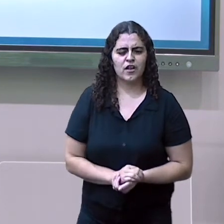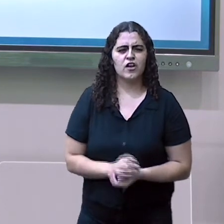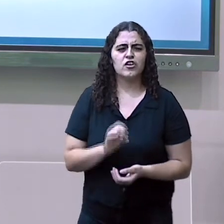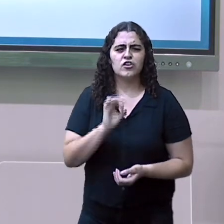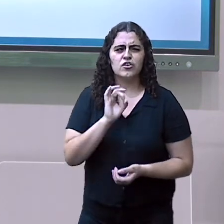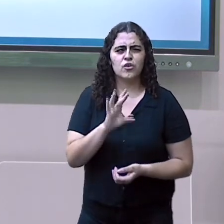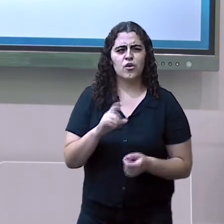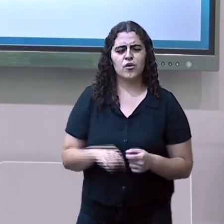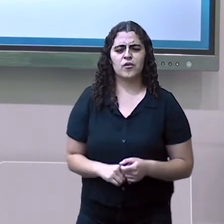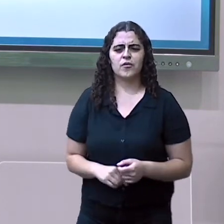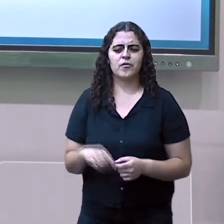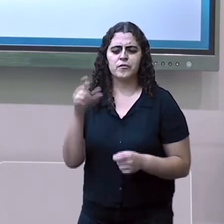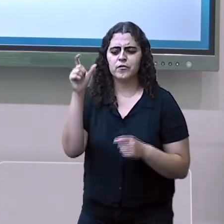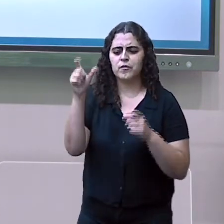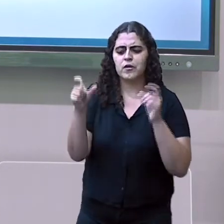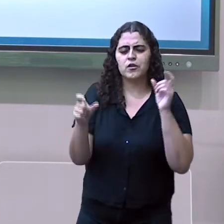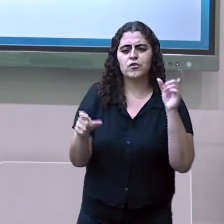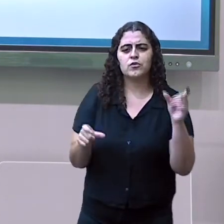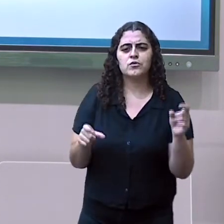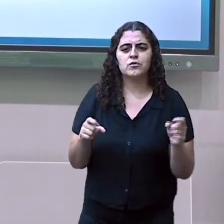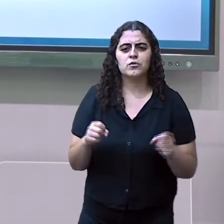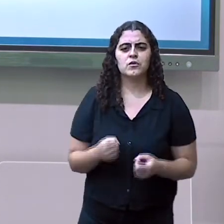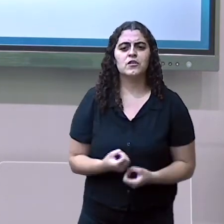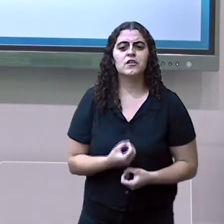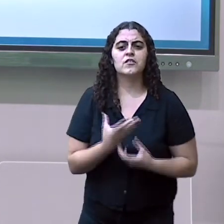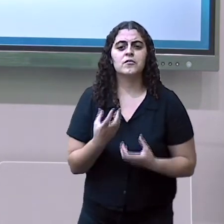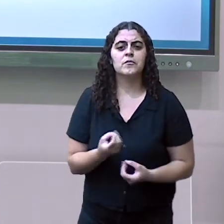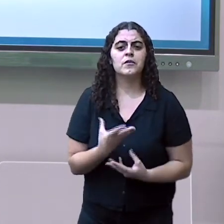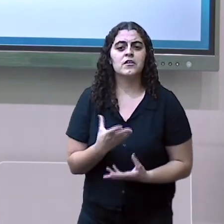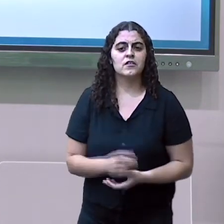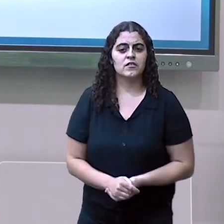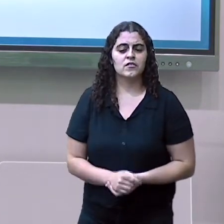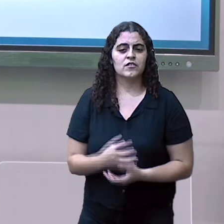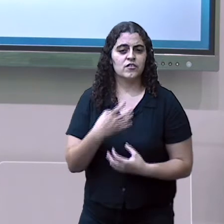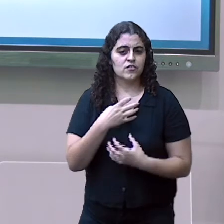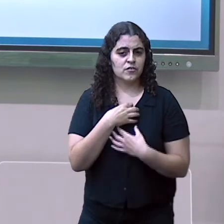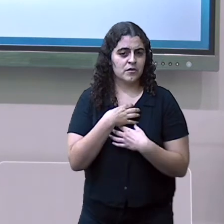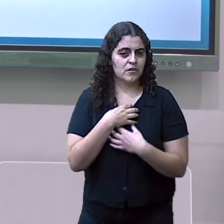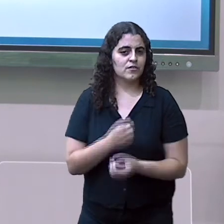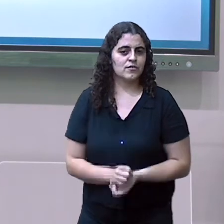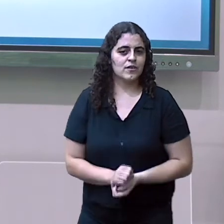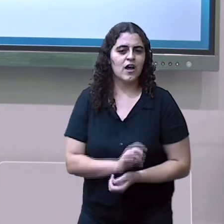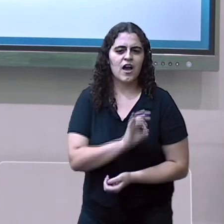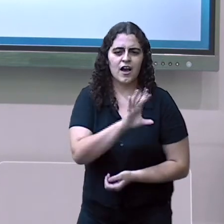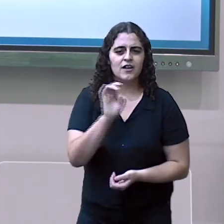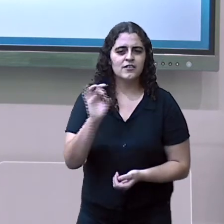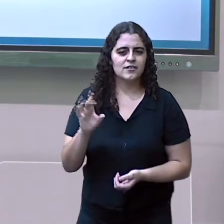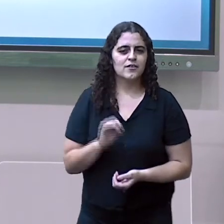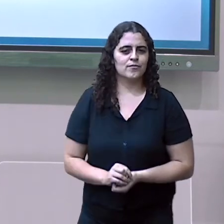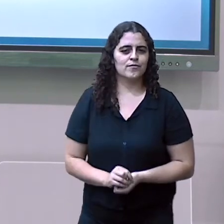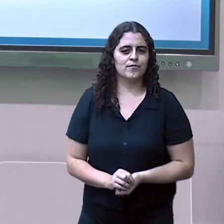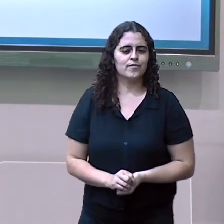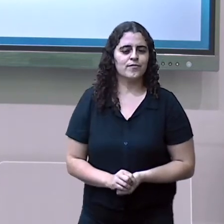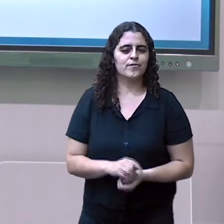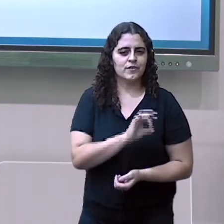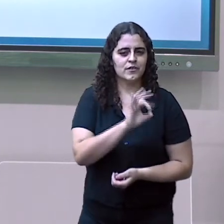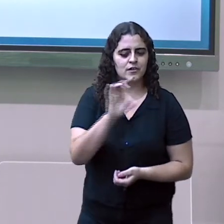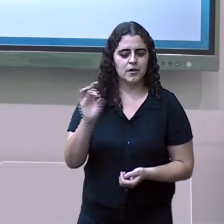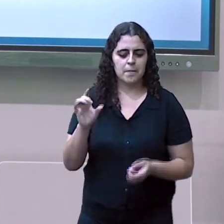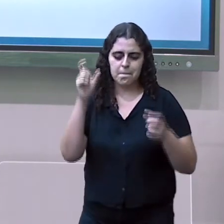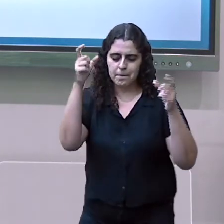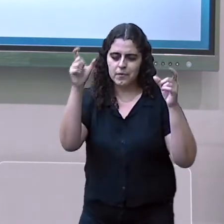pessoas que expressam sentimento? Aqui nós falamos do medo, mas de todos os sentimentos? Todo ser